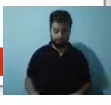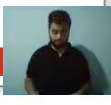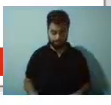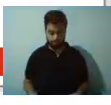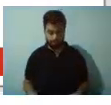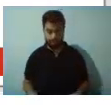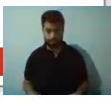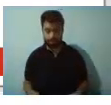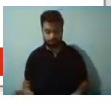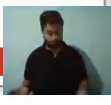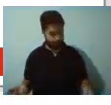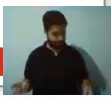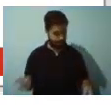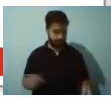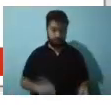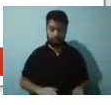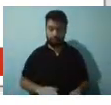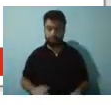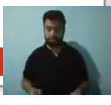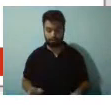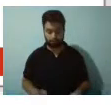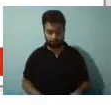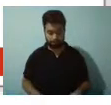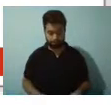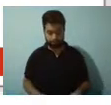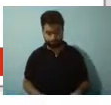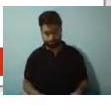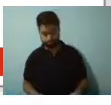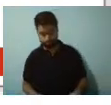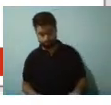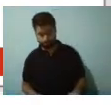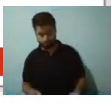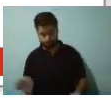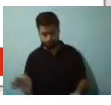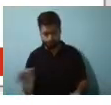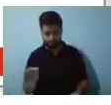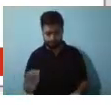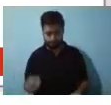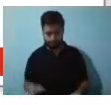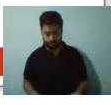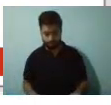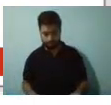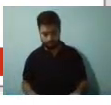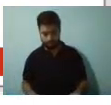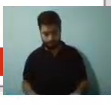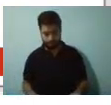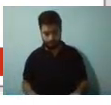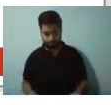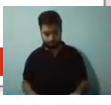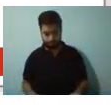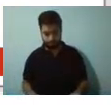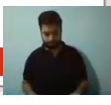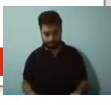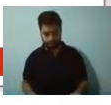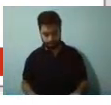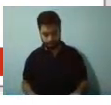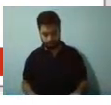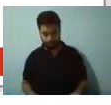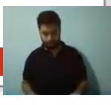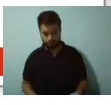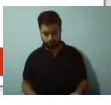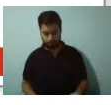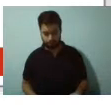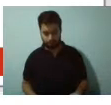a globalização, né? Estão na página aí 394 a 395, tá? O processo de formação das identidades sempre teve ligado às construções